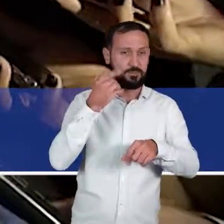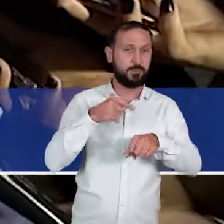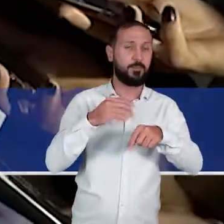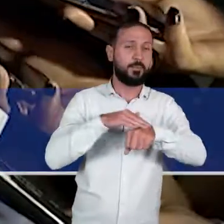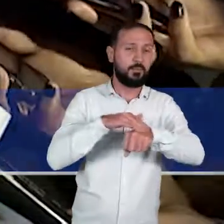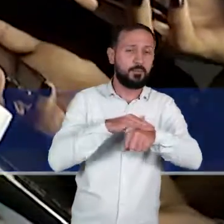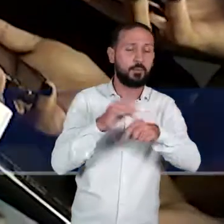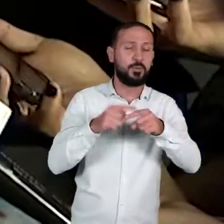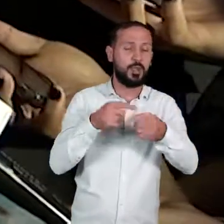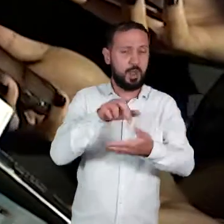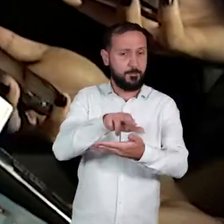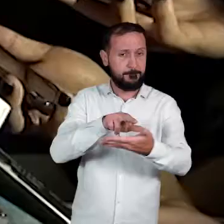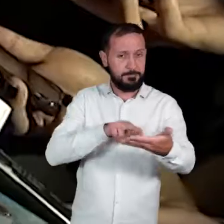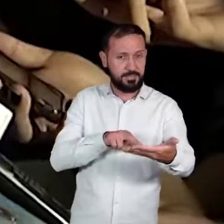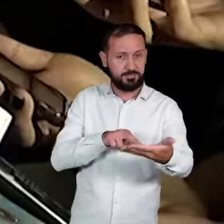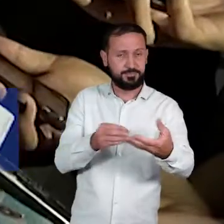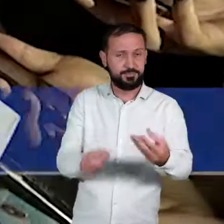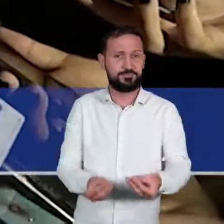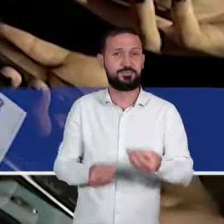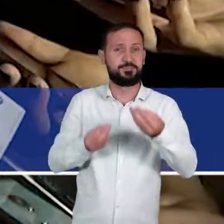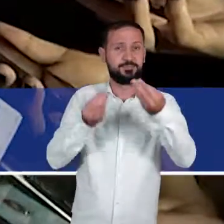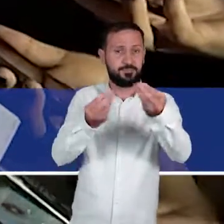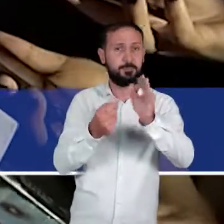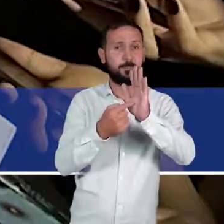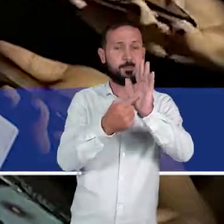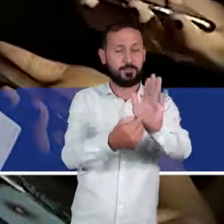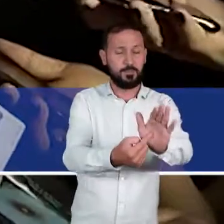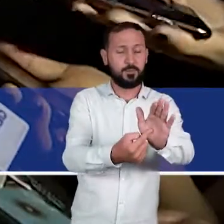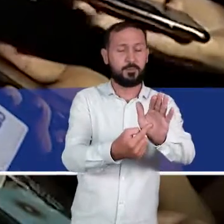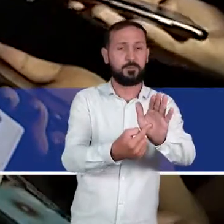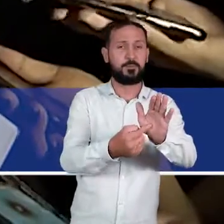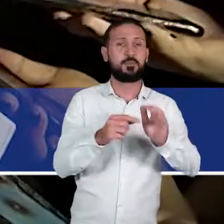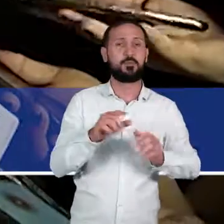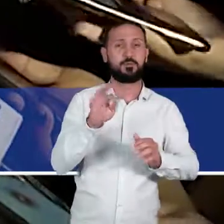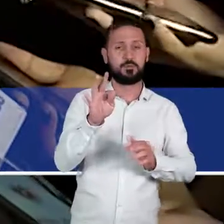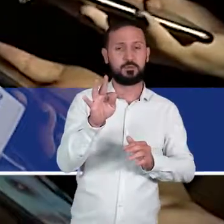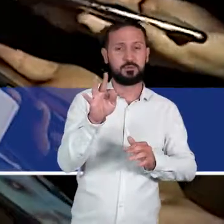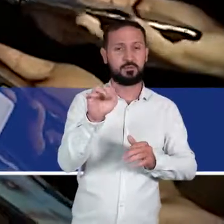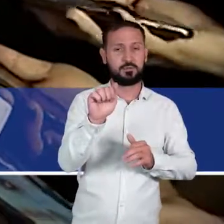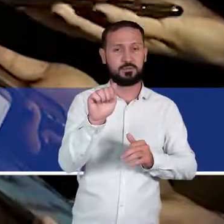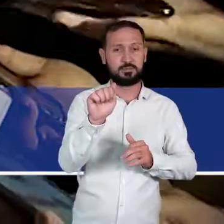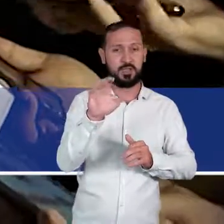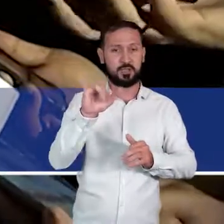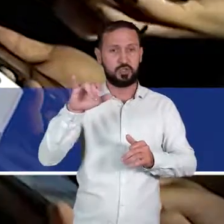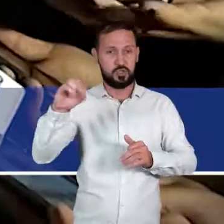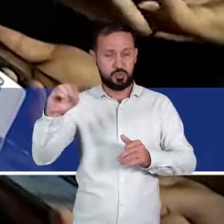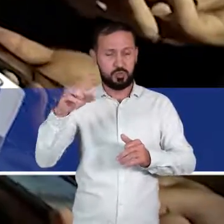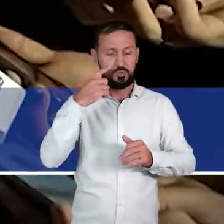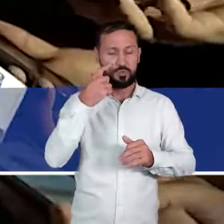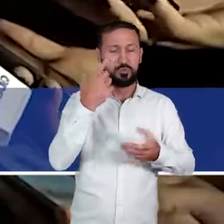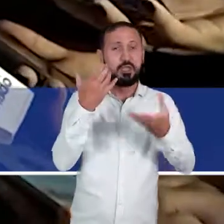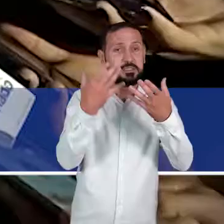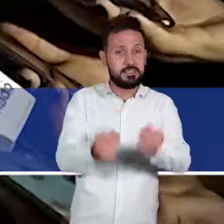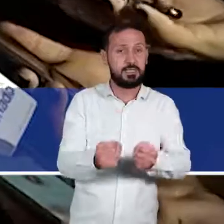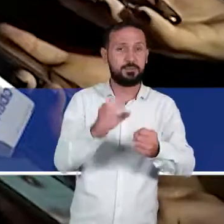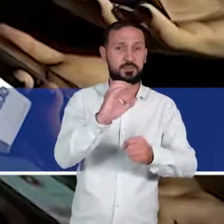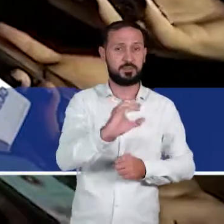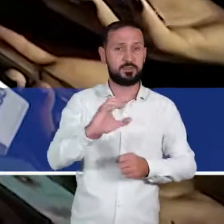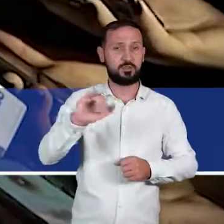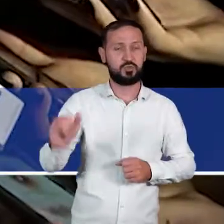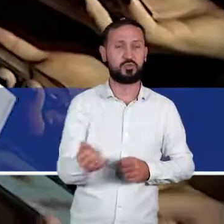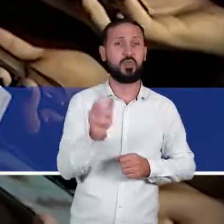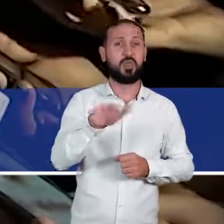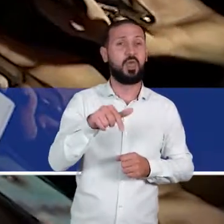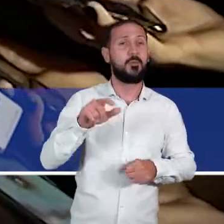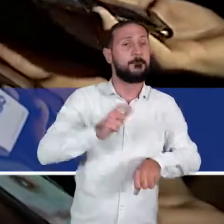que a redação que foi apresentada pelo senador Tasso Gereissati e acolhida na CCJ